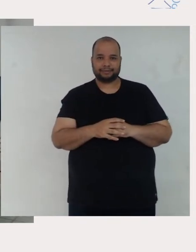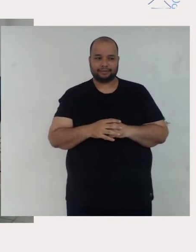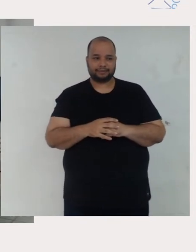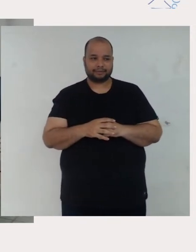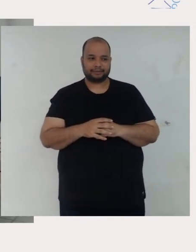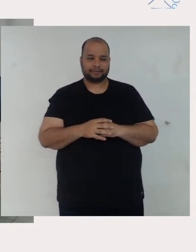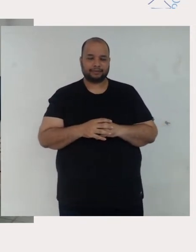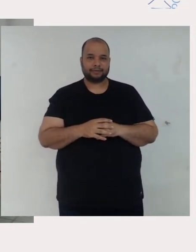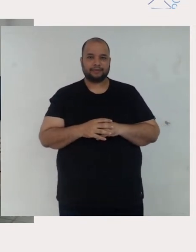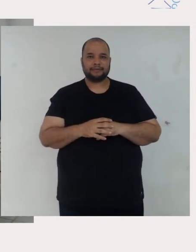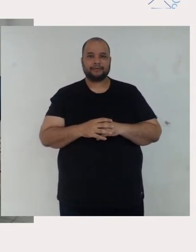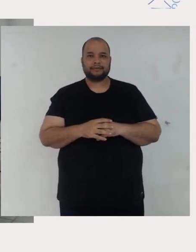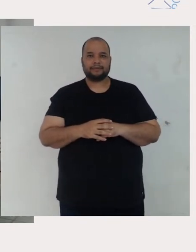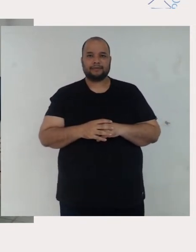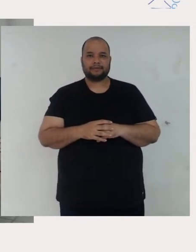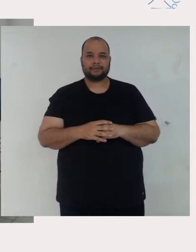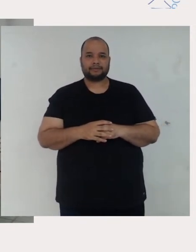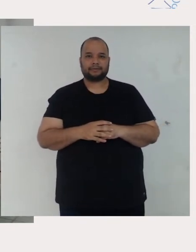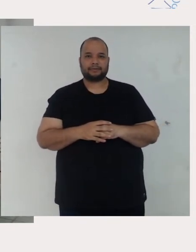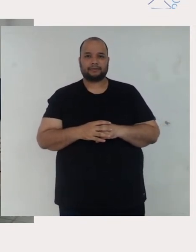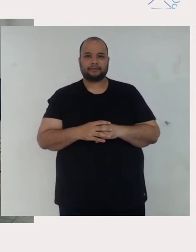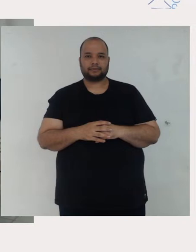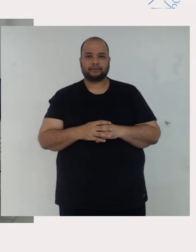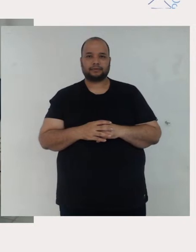É muita banca.